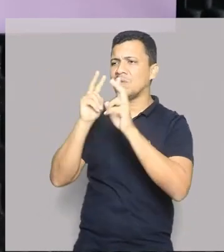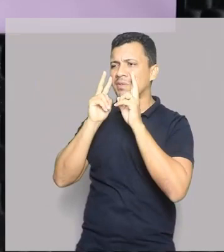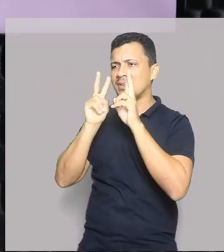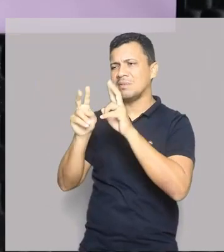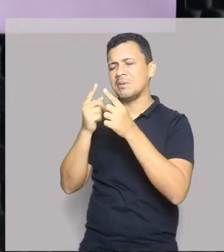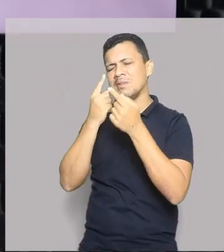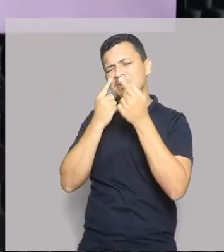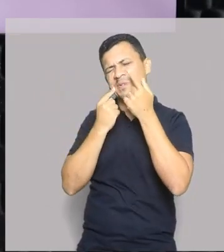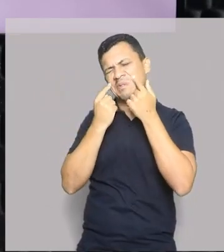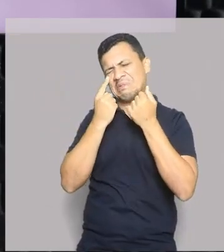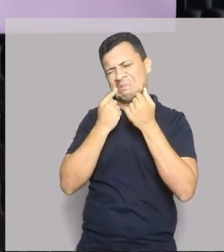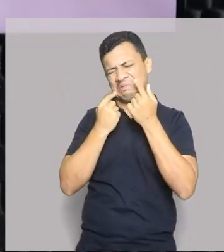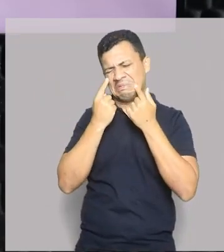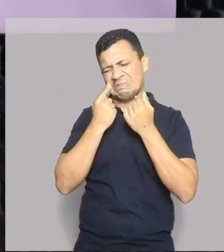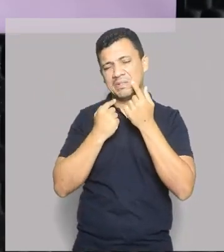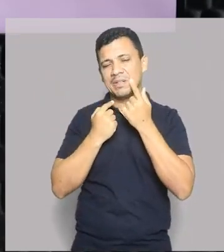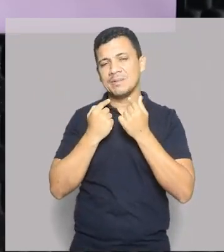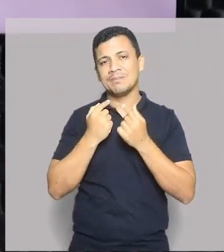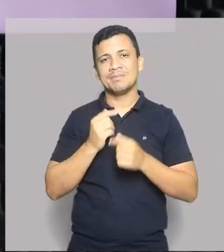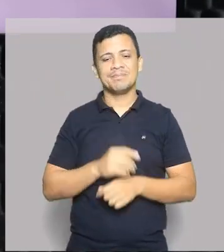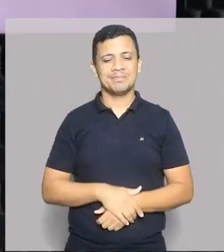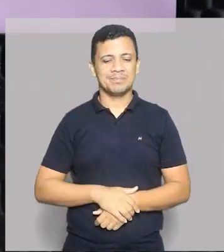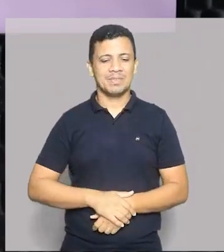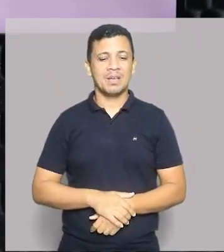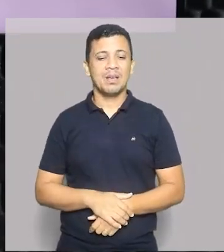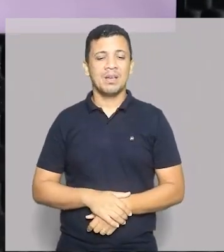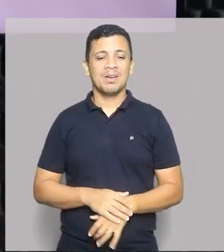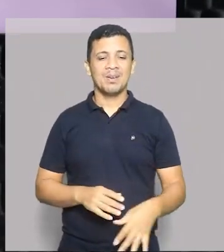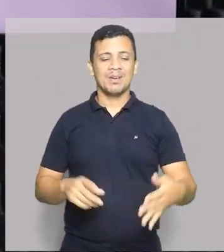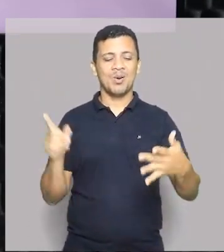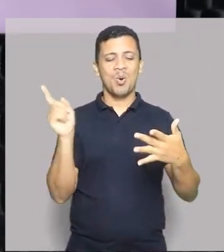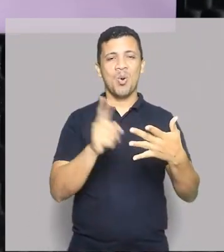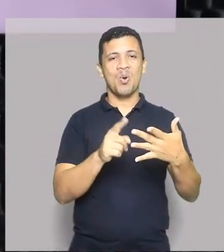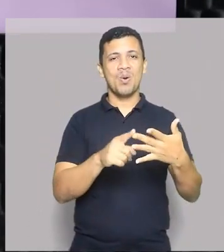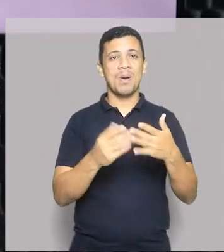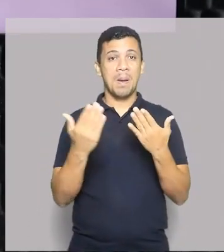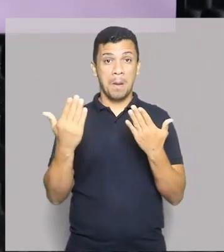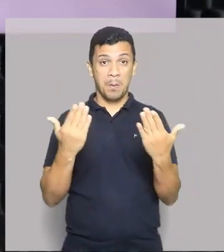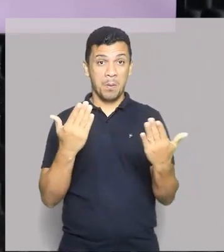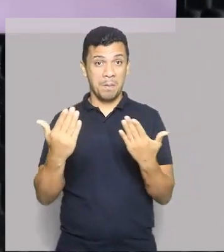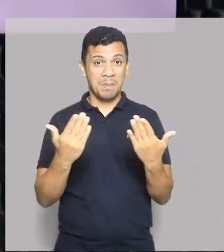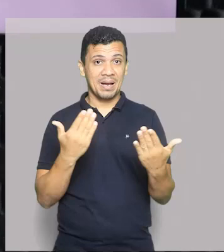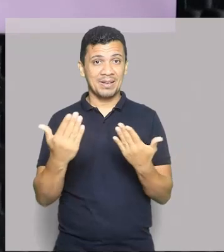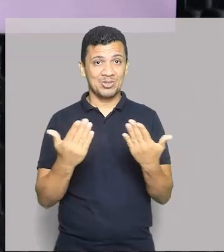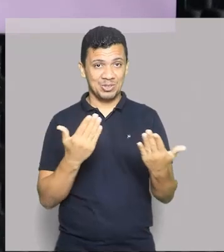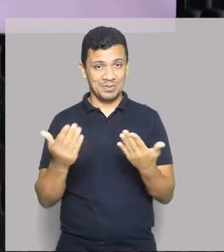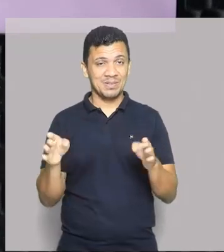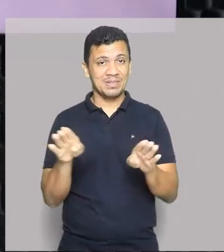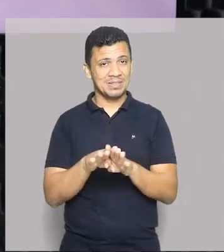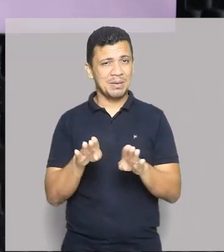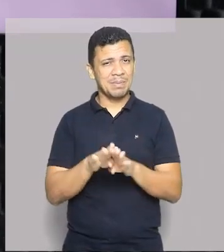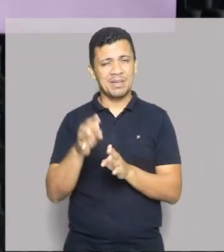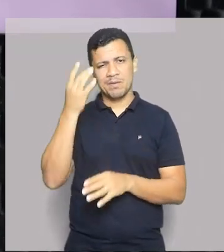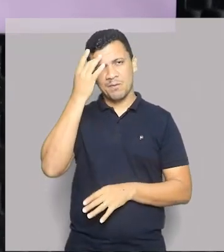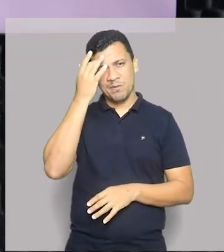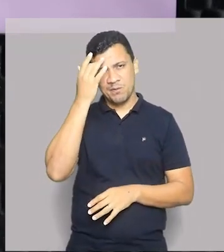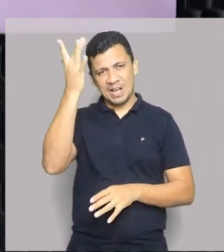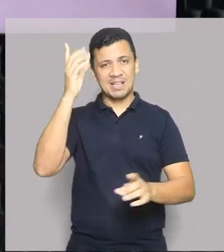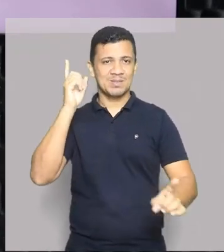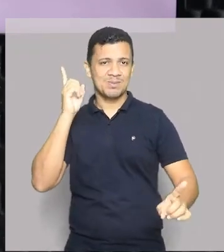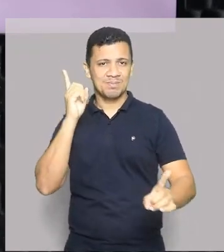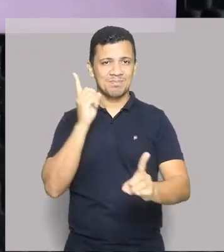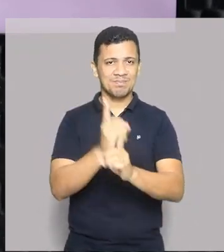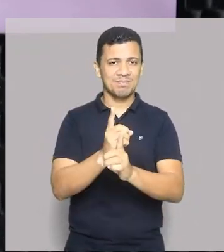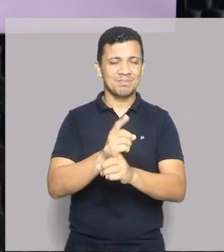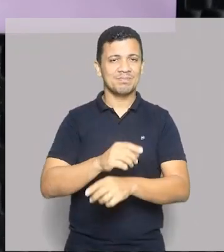Certo? Bom, as orações comparativas também são de fácil identificação.